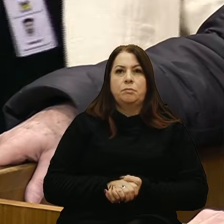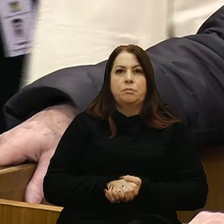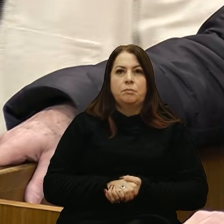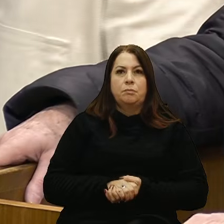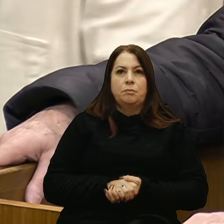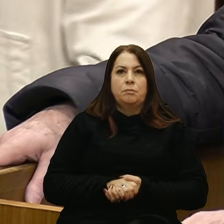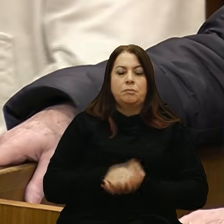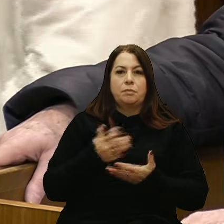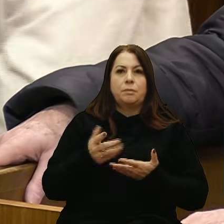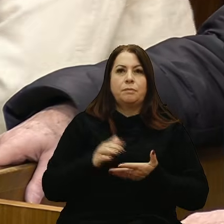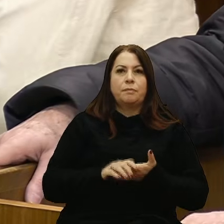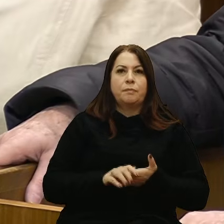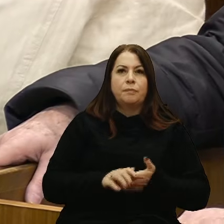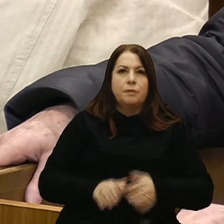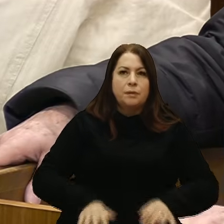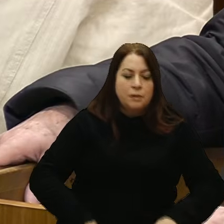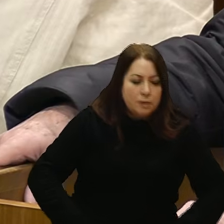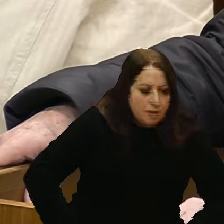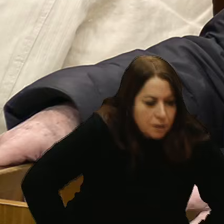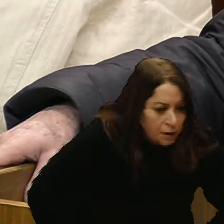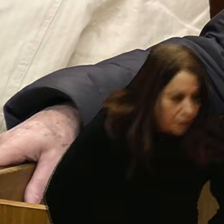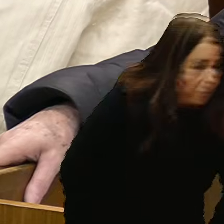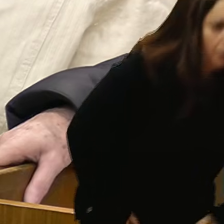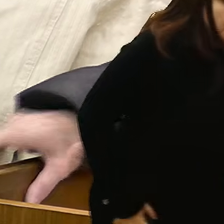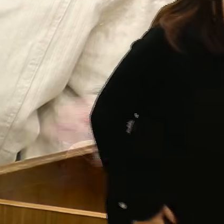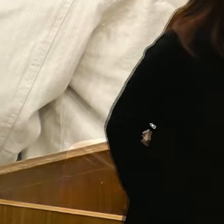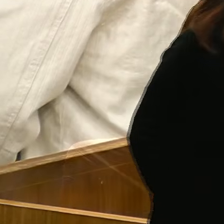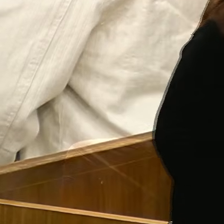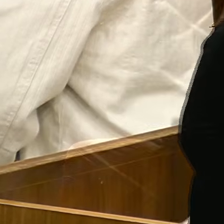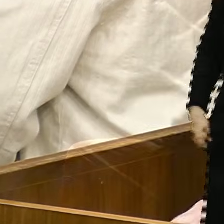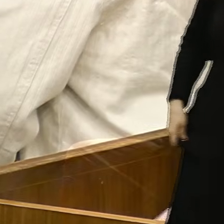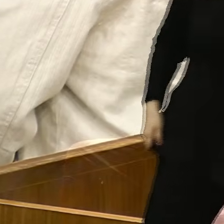Bom, para nós